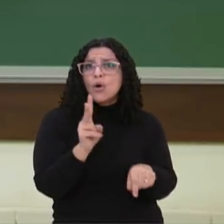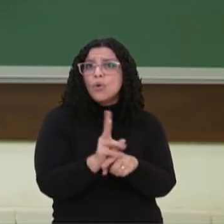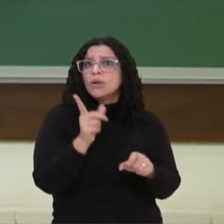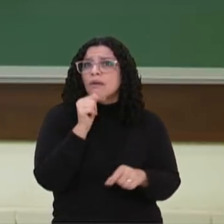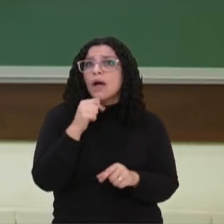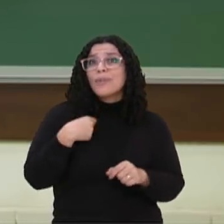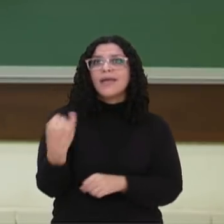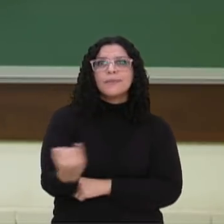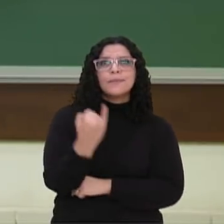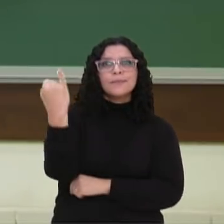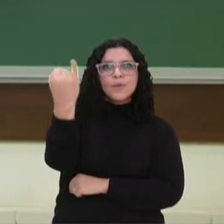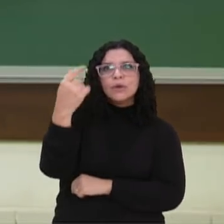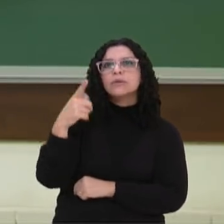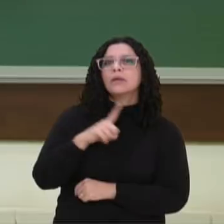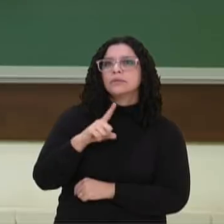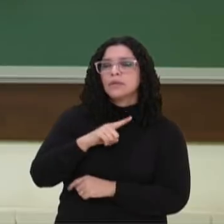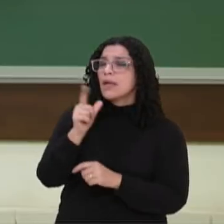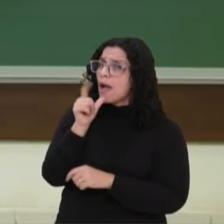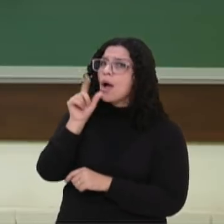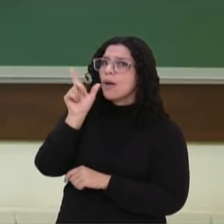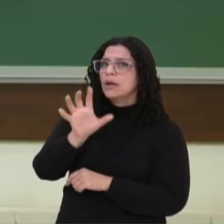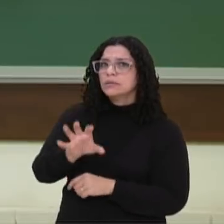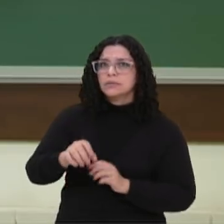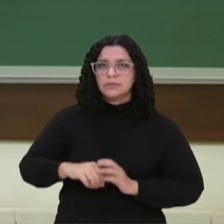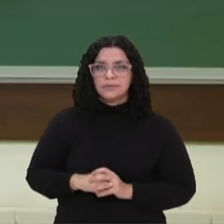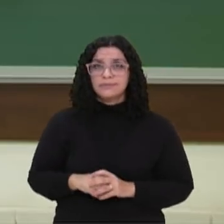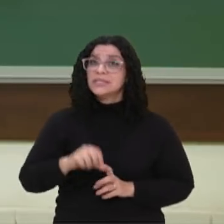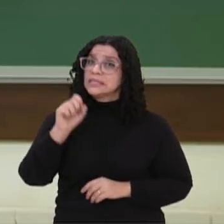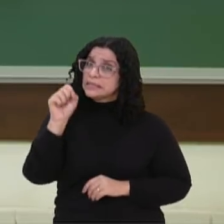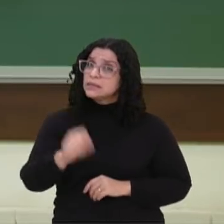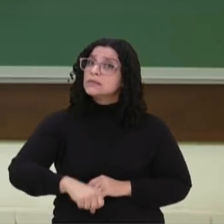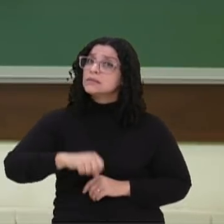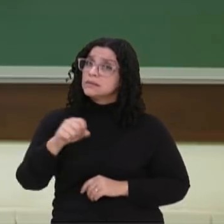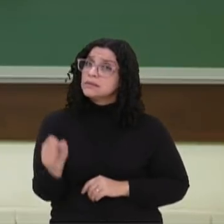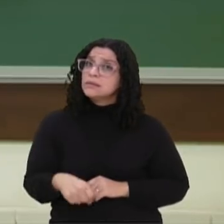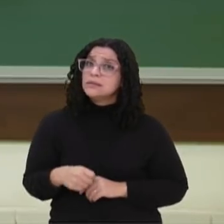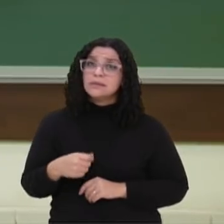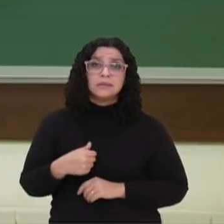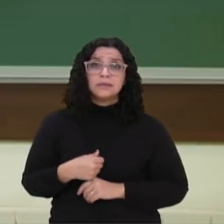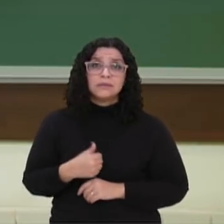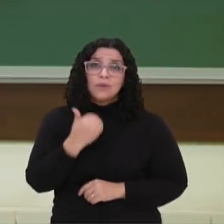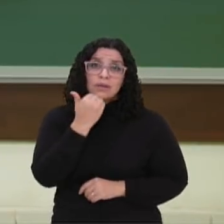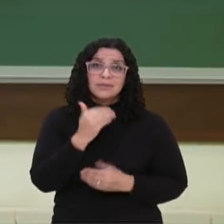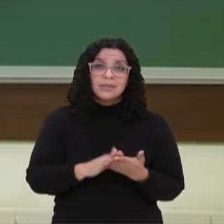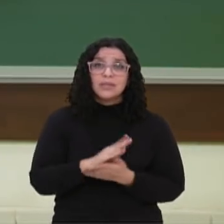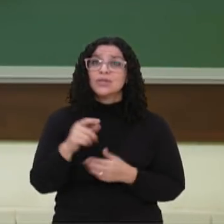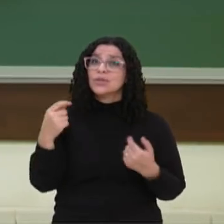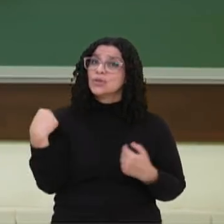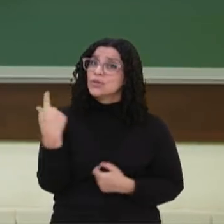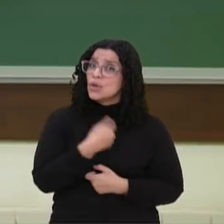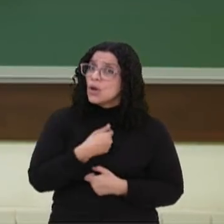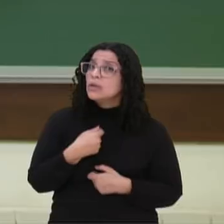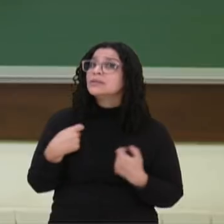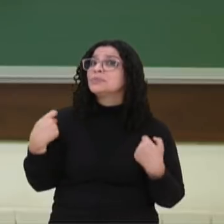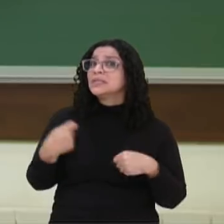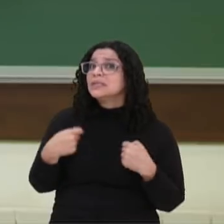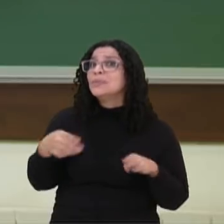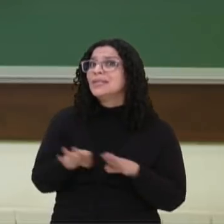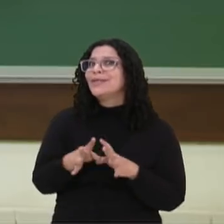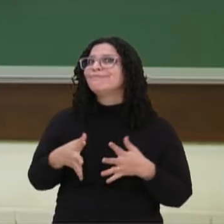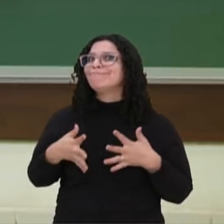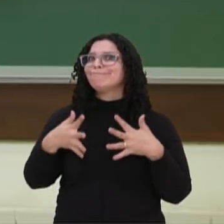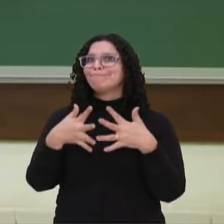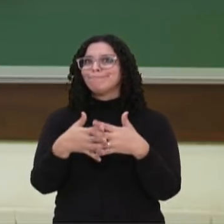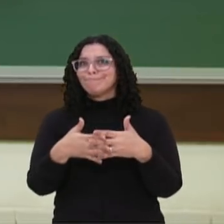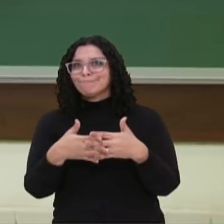é essencial, que é a água. Sem ela não tem o que fazer, gente. Nós realmente vamos ficar assim, numa situação